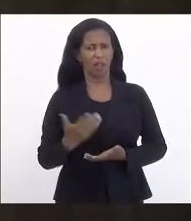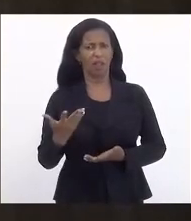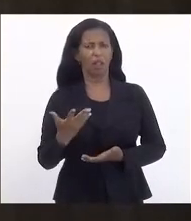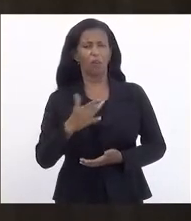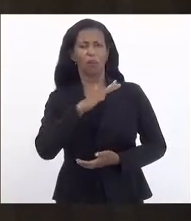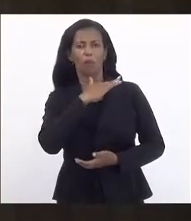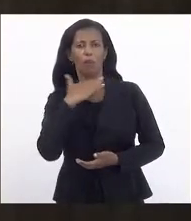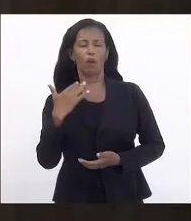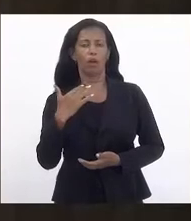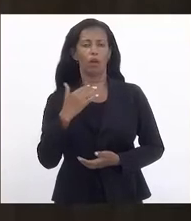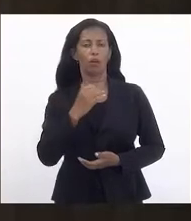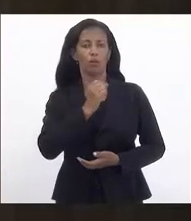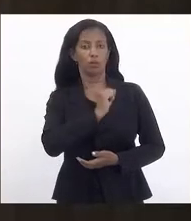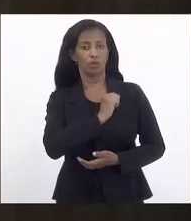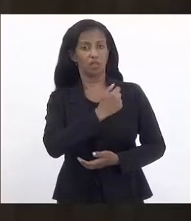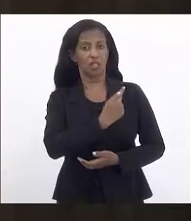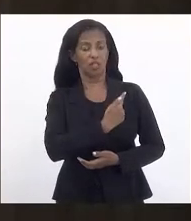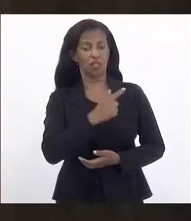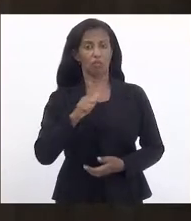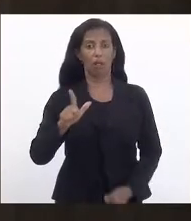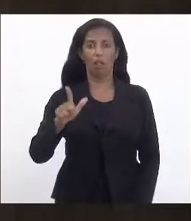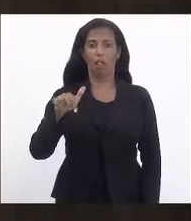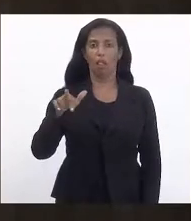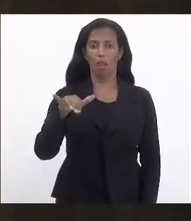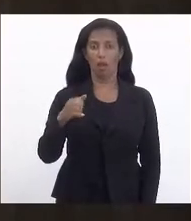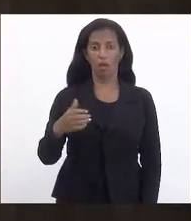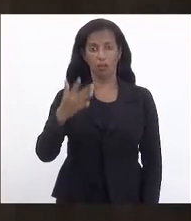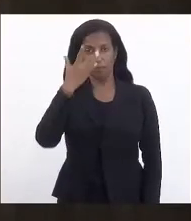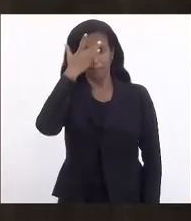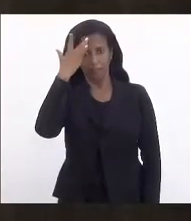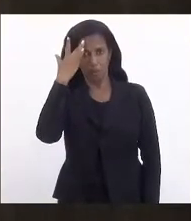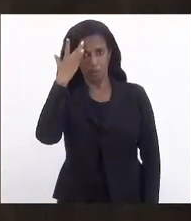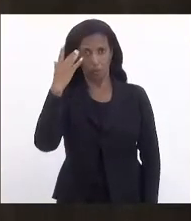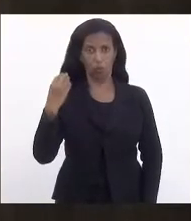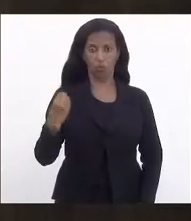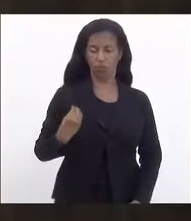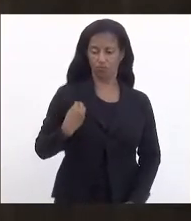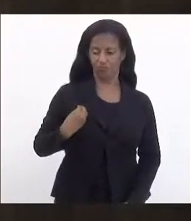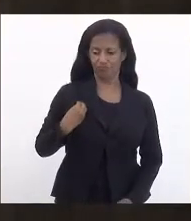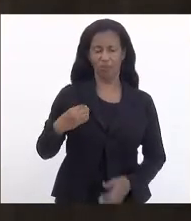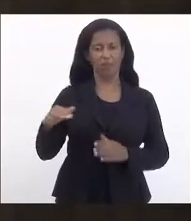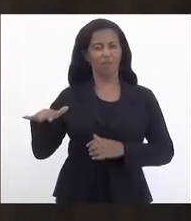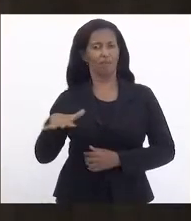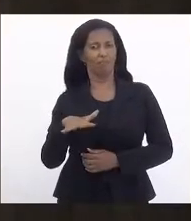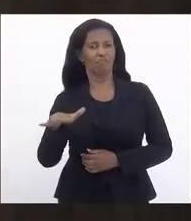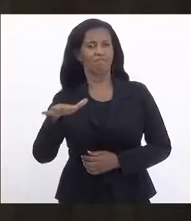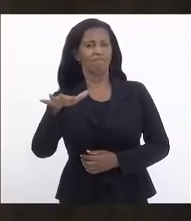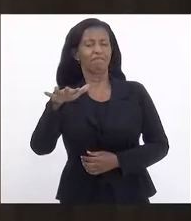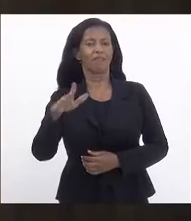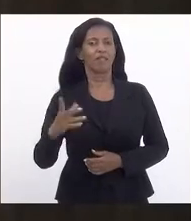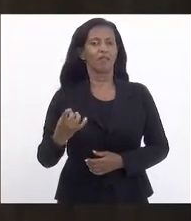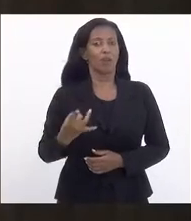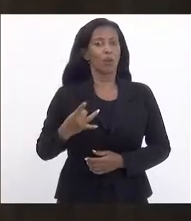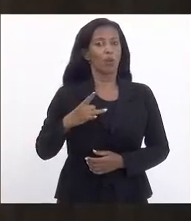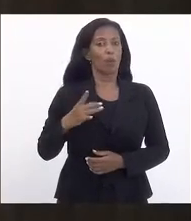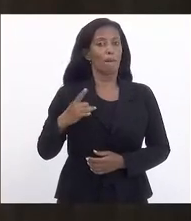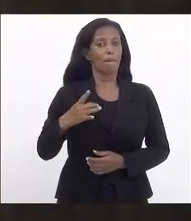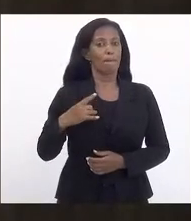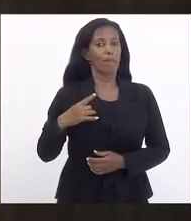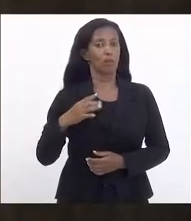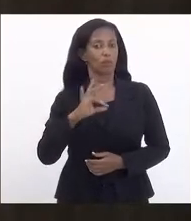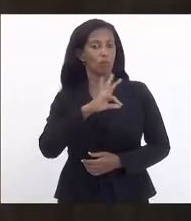sargento Leandro da Silva moradores da comunidade ficaram apreensivos com medo de uma operação policial de